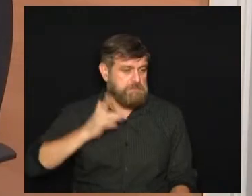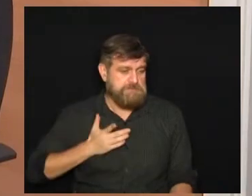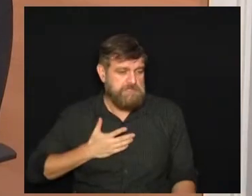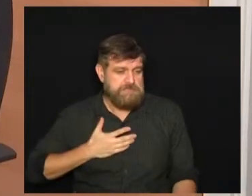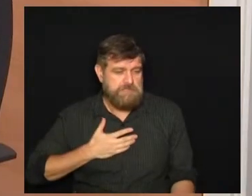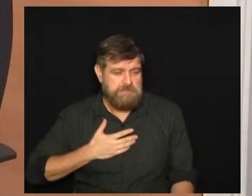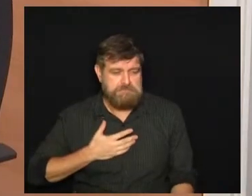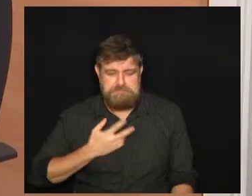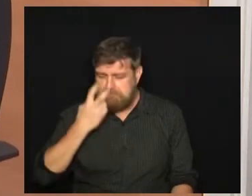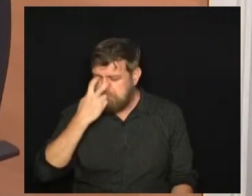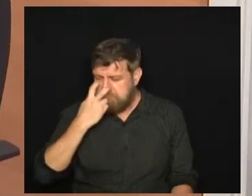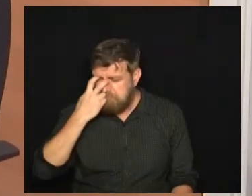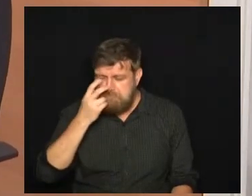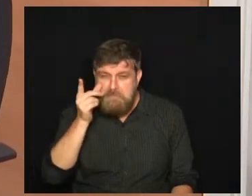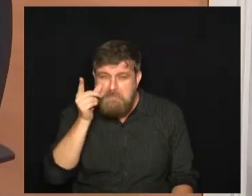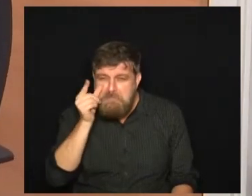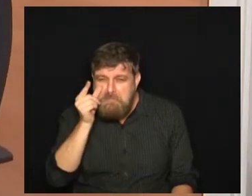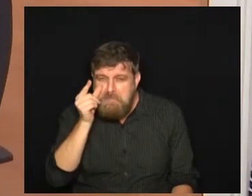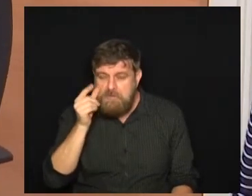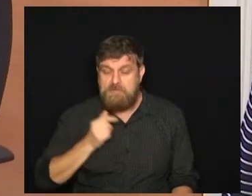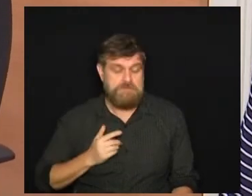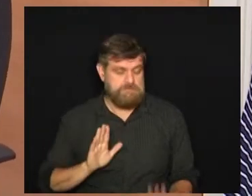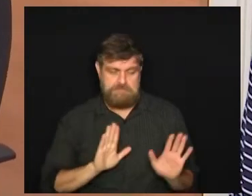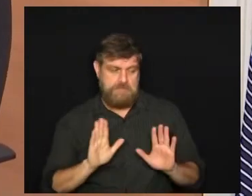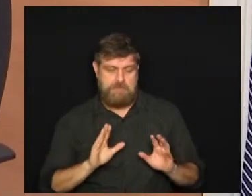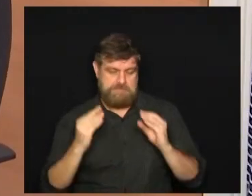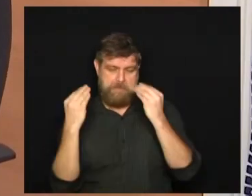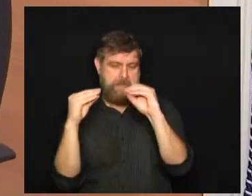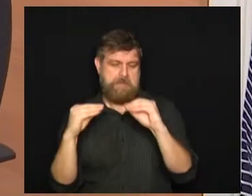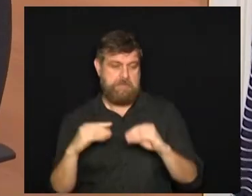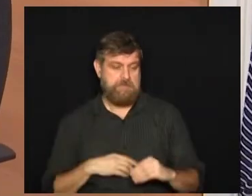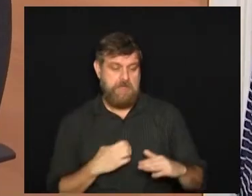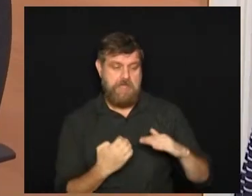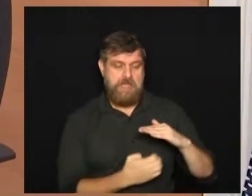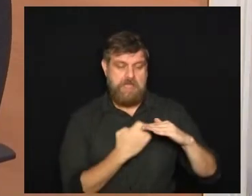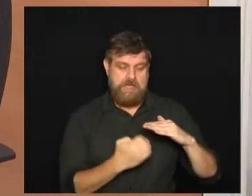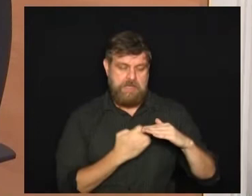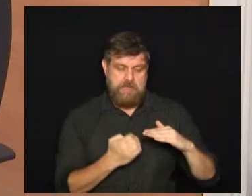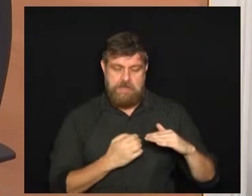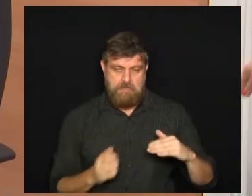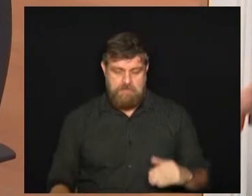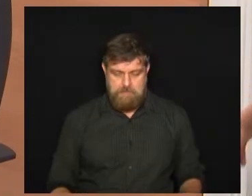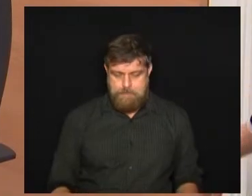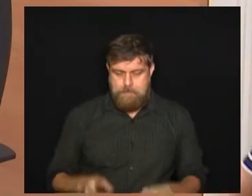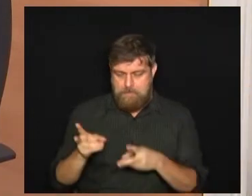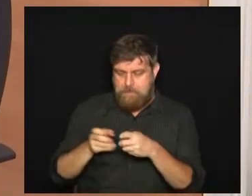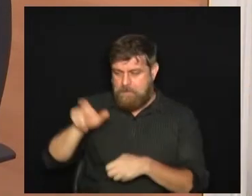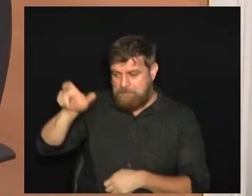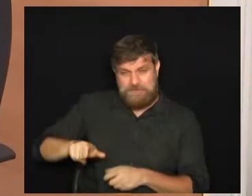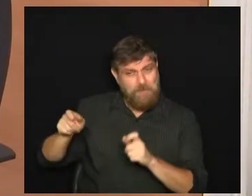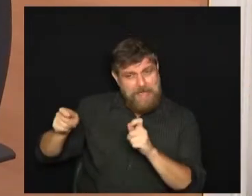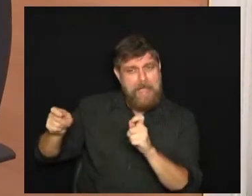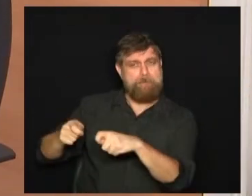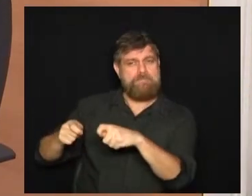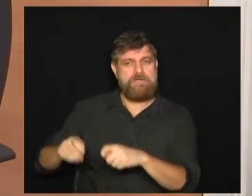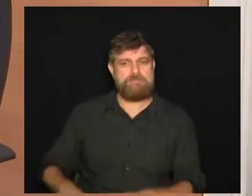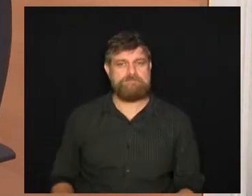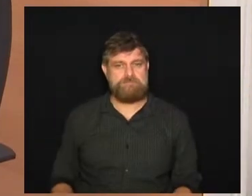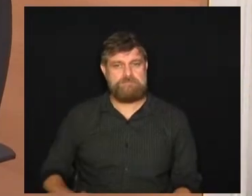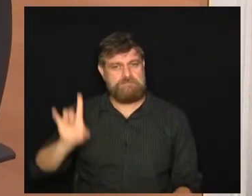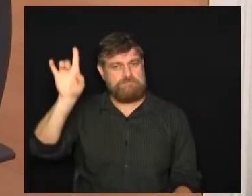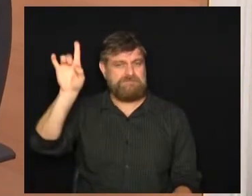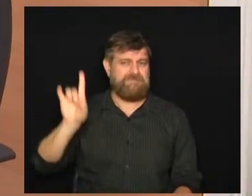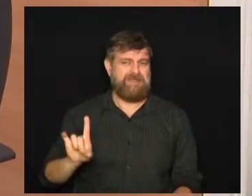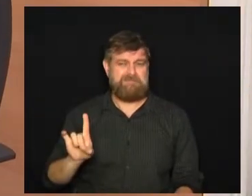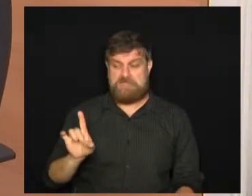que é, não sabe nada. Então a gente estimula para que as empresas olhem as potencialidades, né? E deixa a deficiência como a